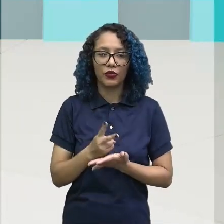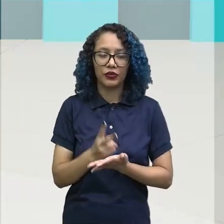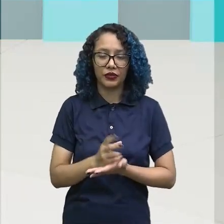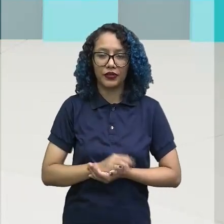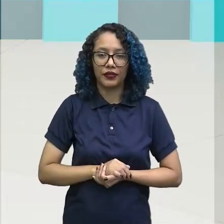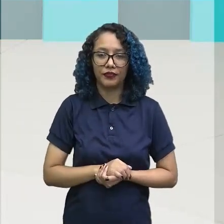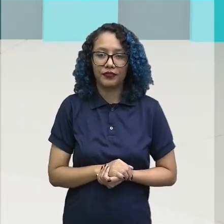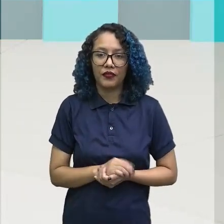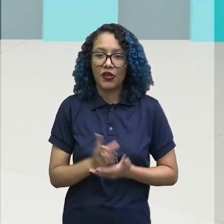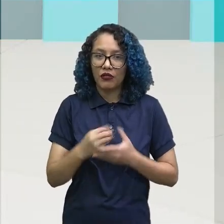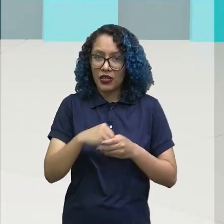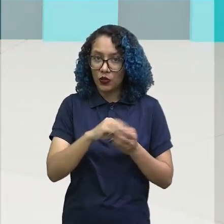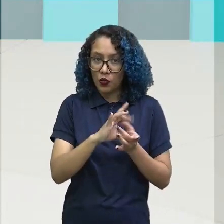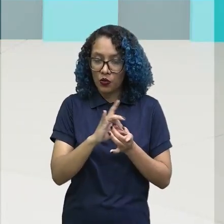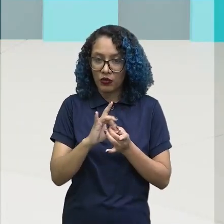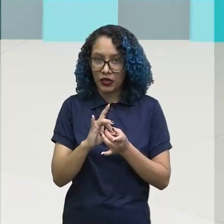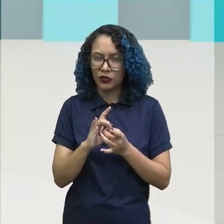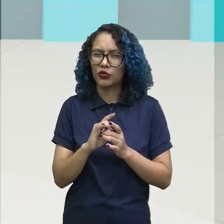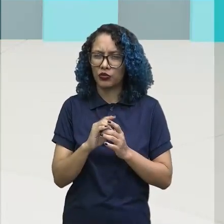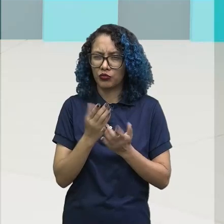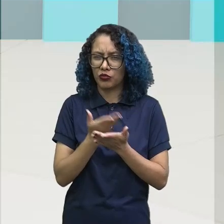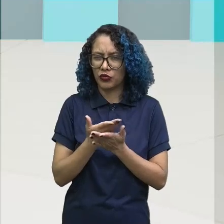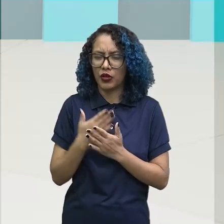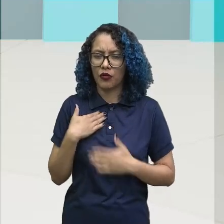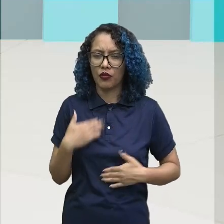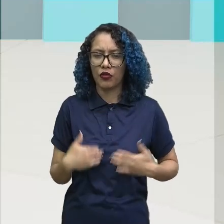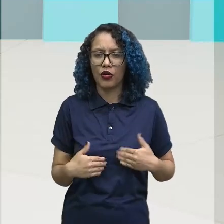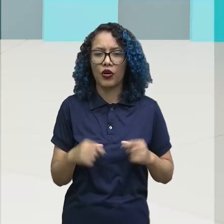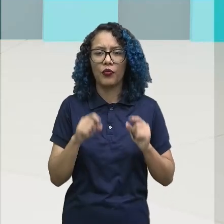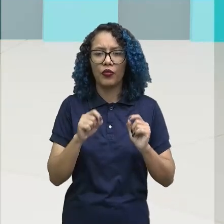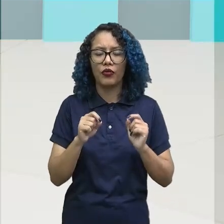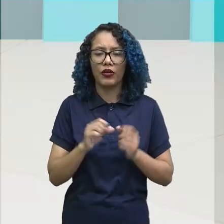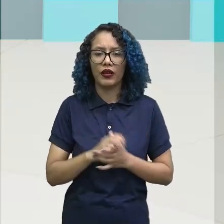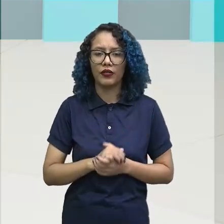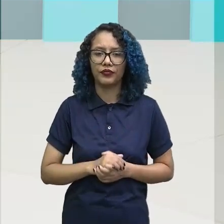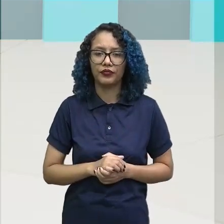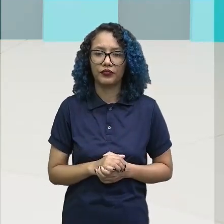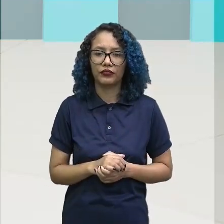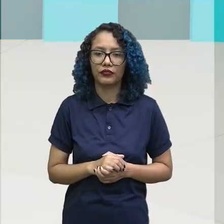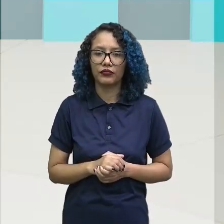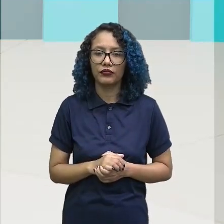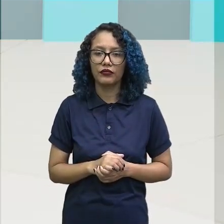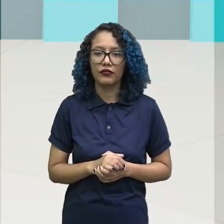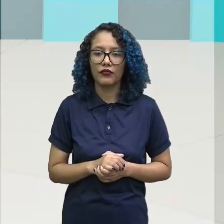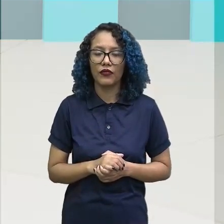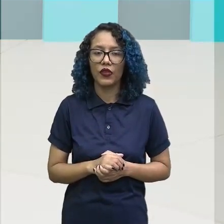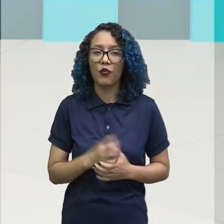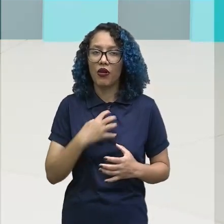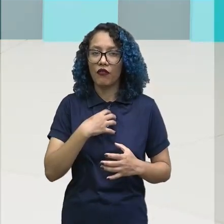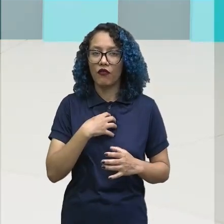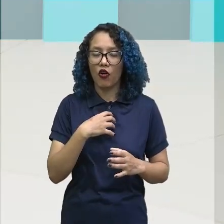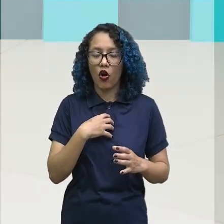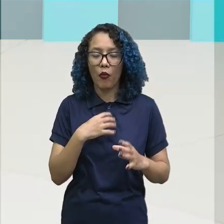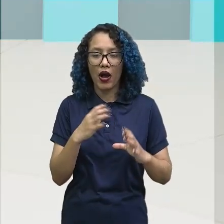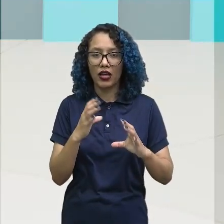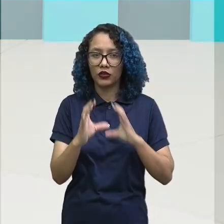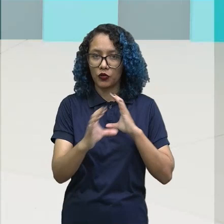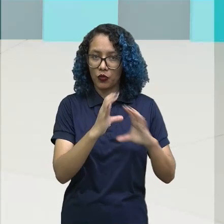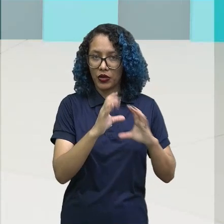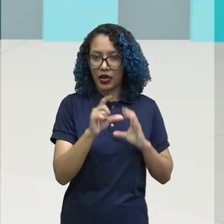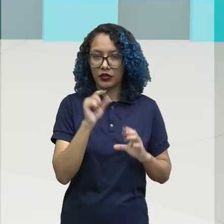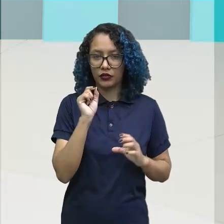dentro desse contexto do corpo, que ele passa a escolher uma forma muito peculiar de comunicar, escolhendo